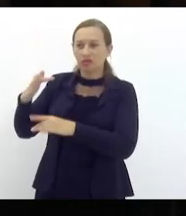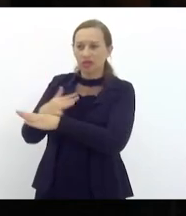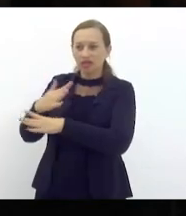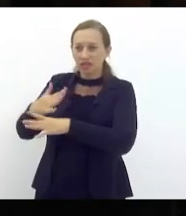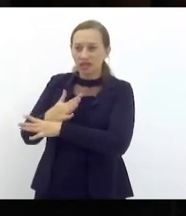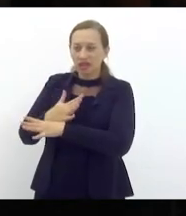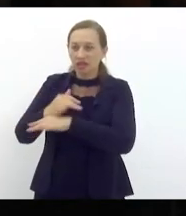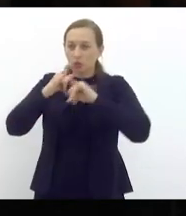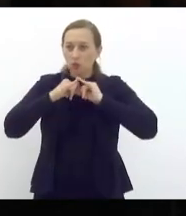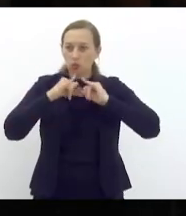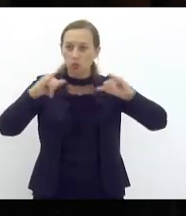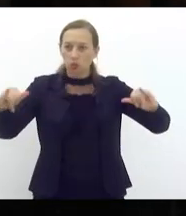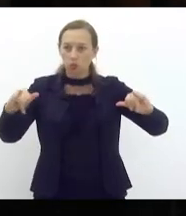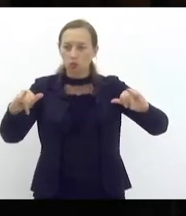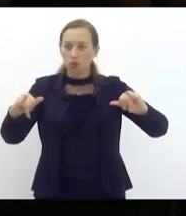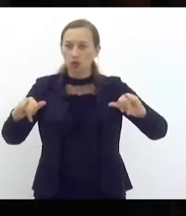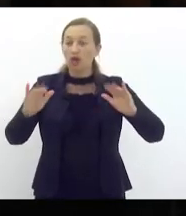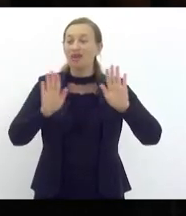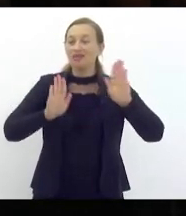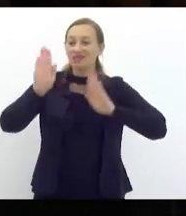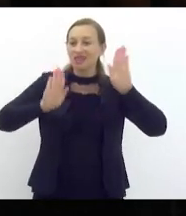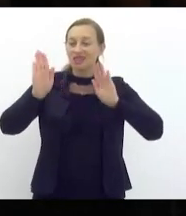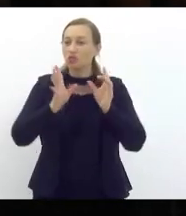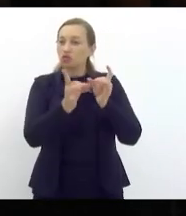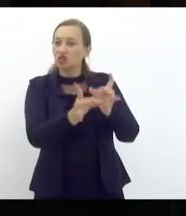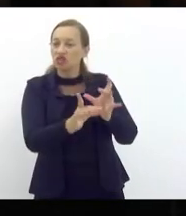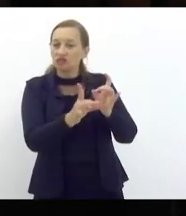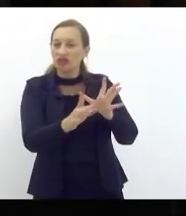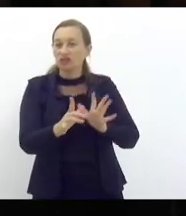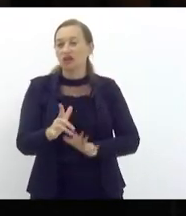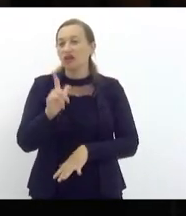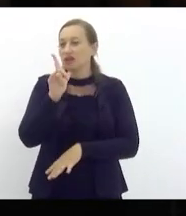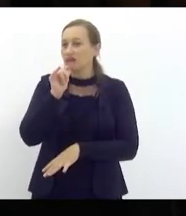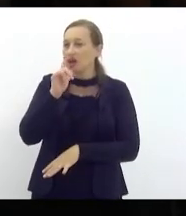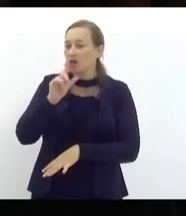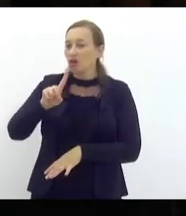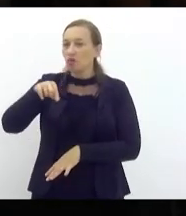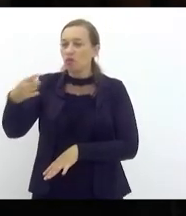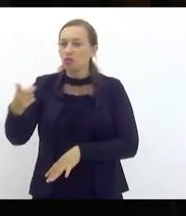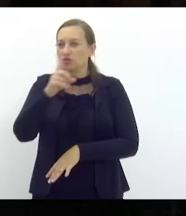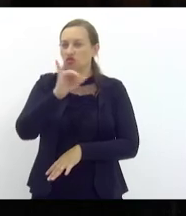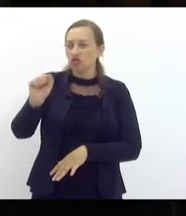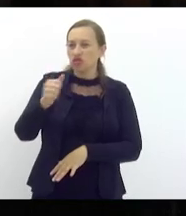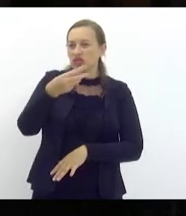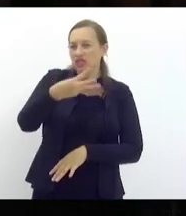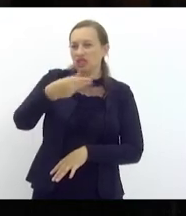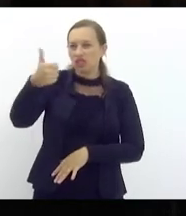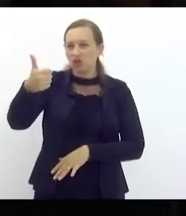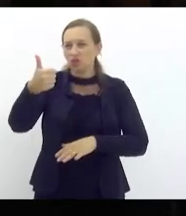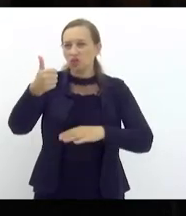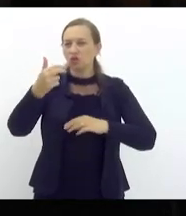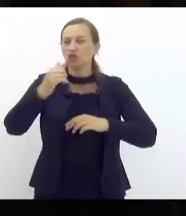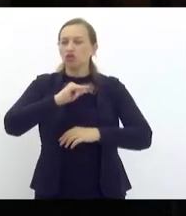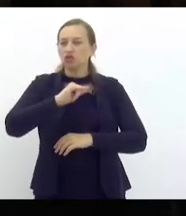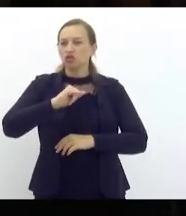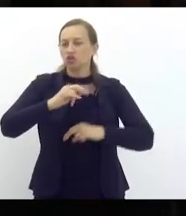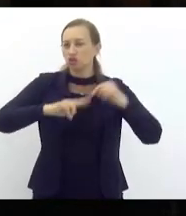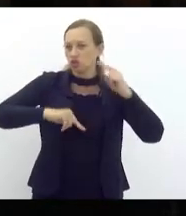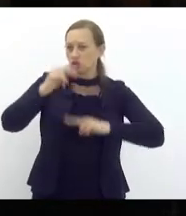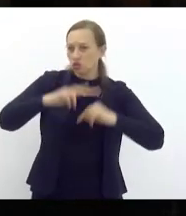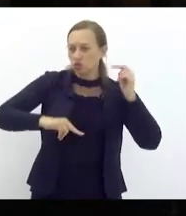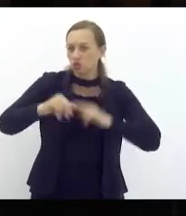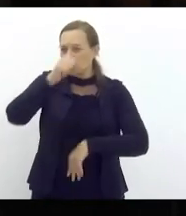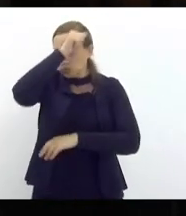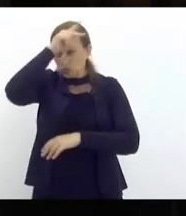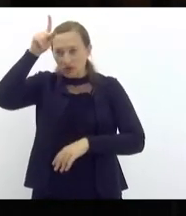publicou a licitação de venda da água para o próximo dia 31 de julho isso quer dizer que o